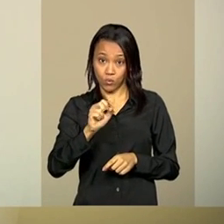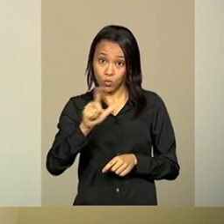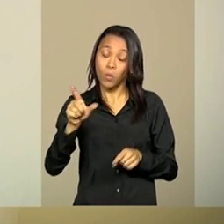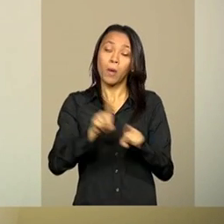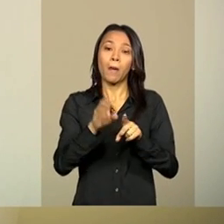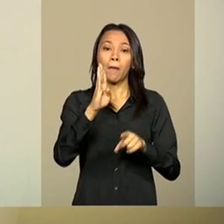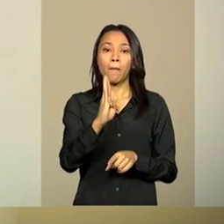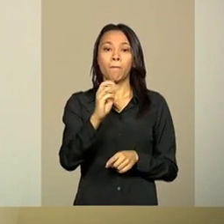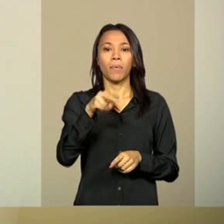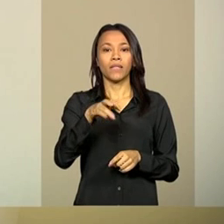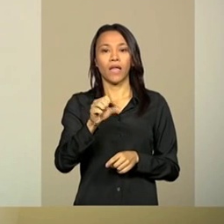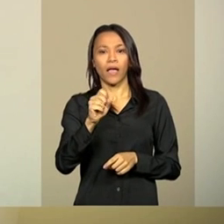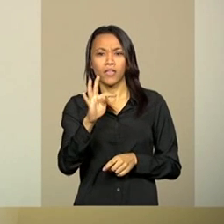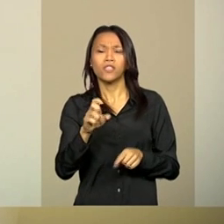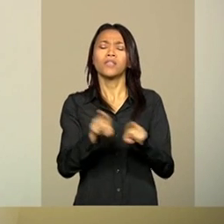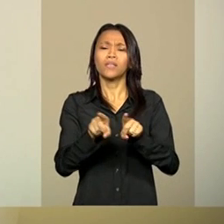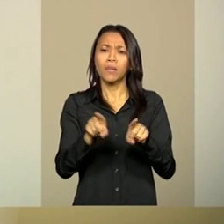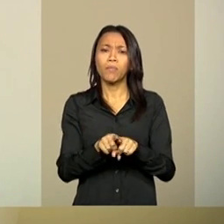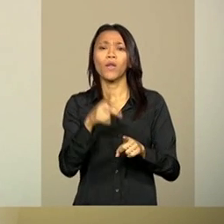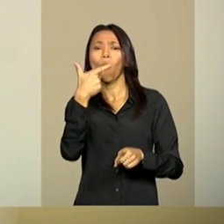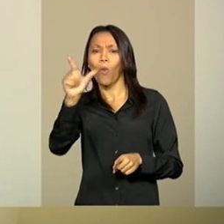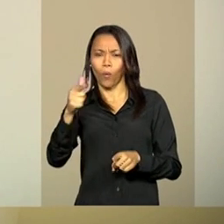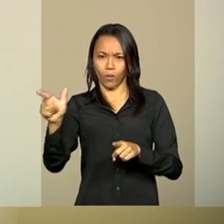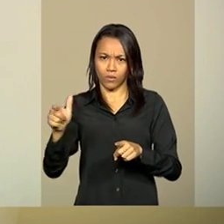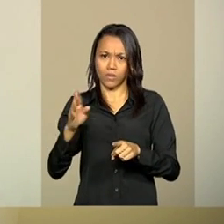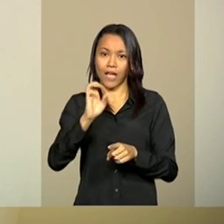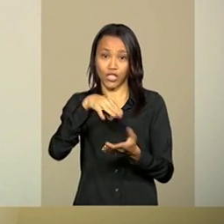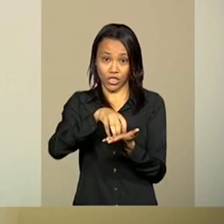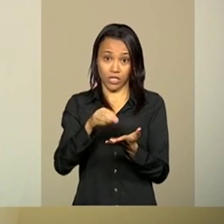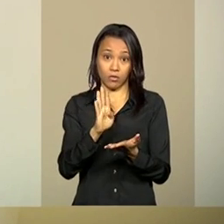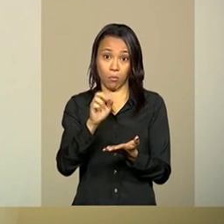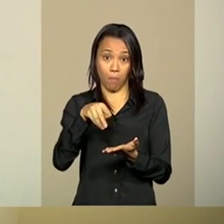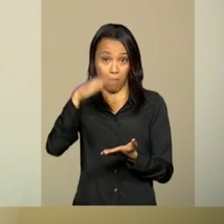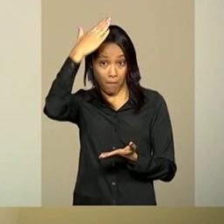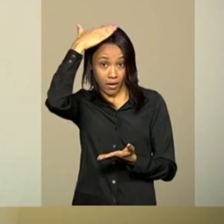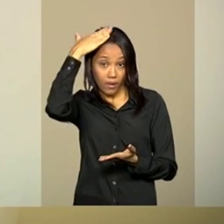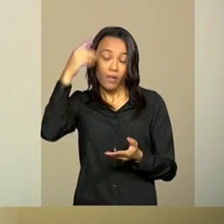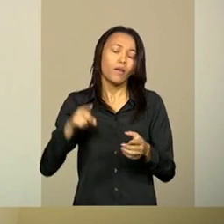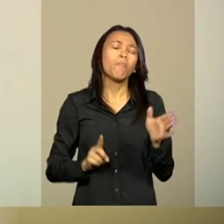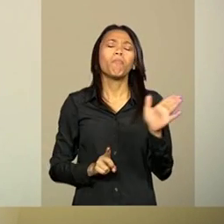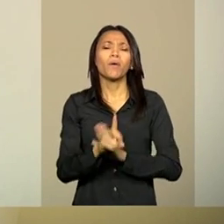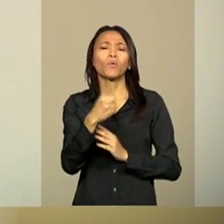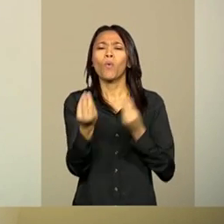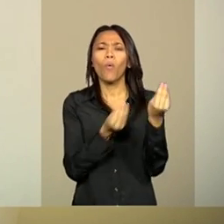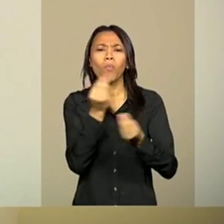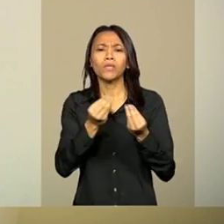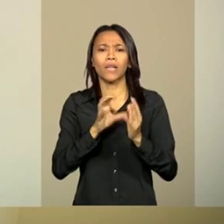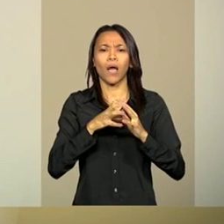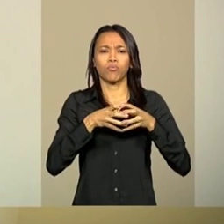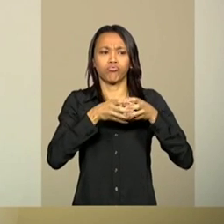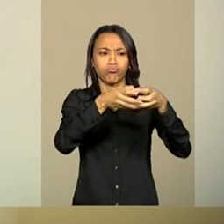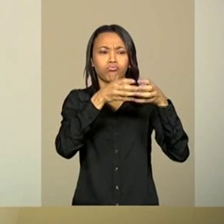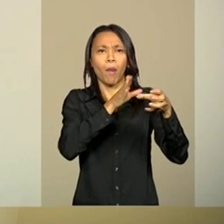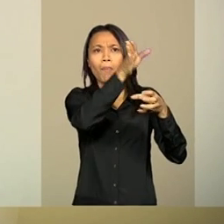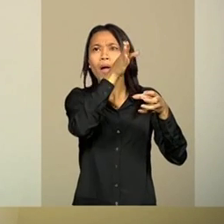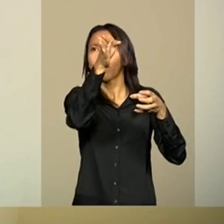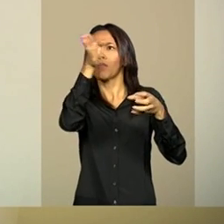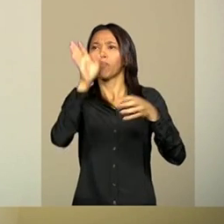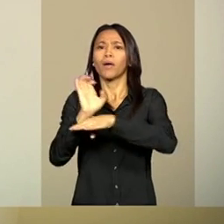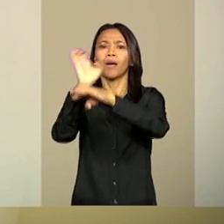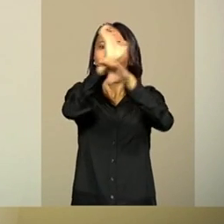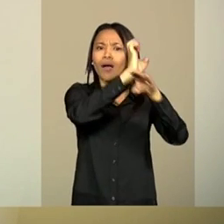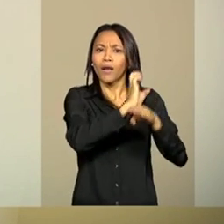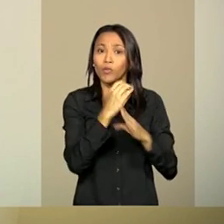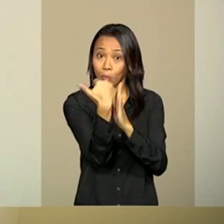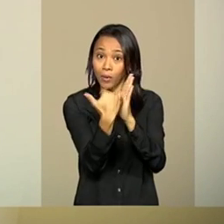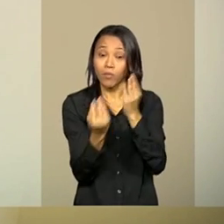na agência de fomento do paraná como está a caravana da simplificação que o ministro das micro e pequenas empresas está levando a todos os estados